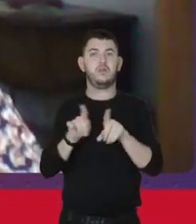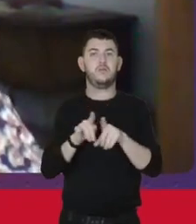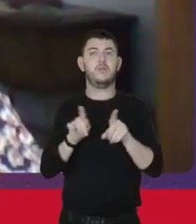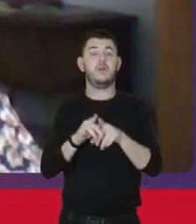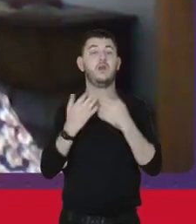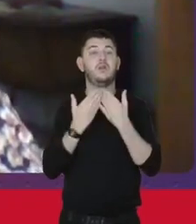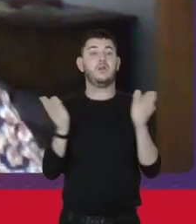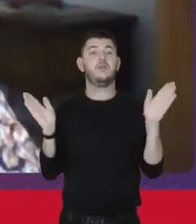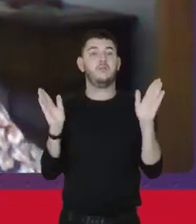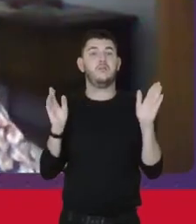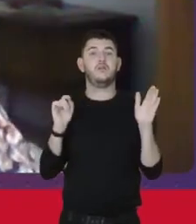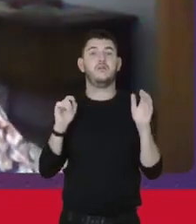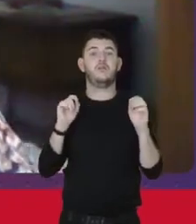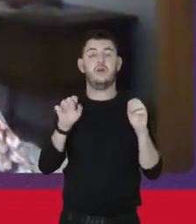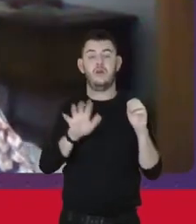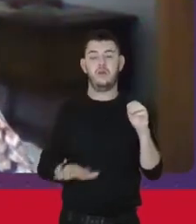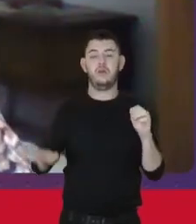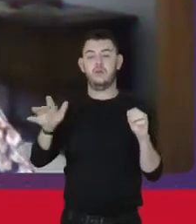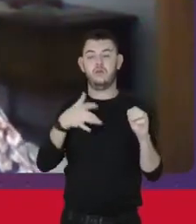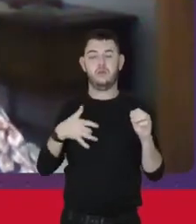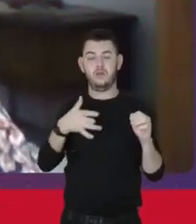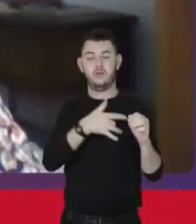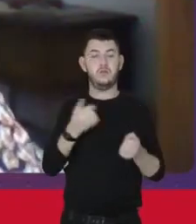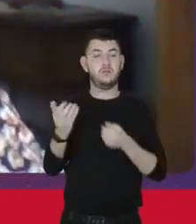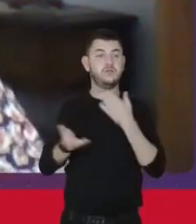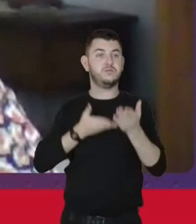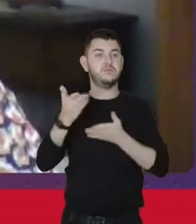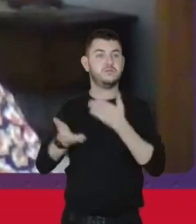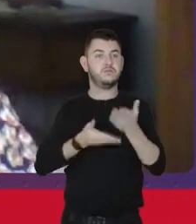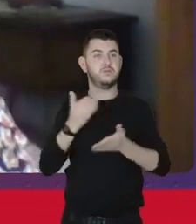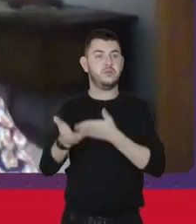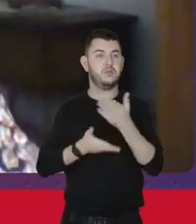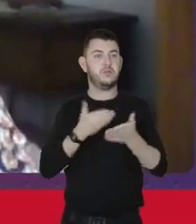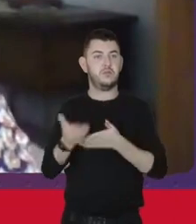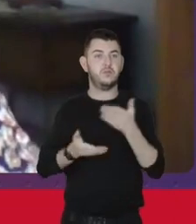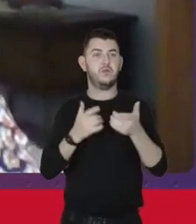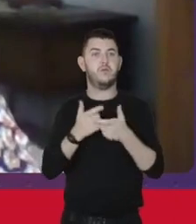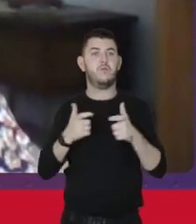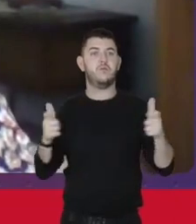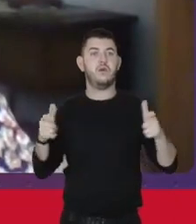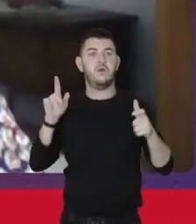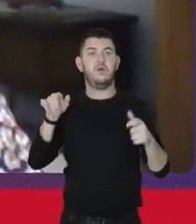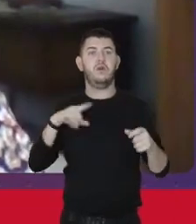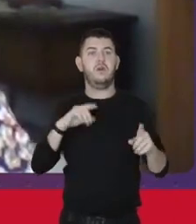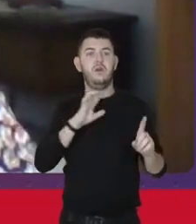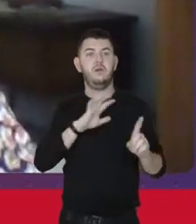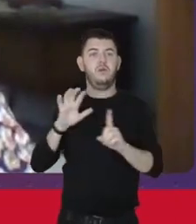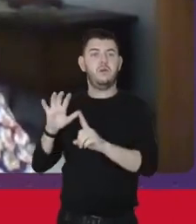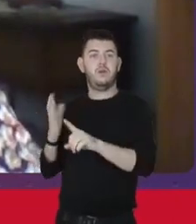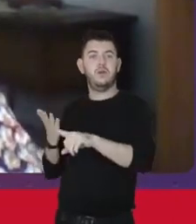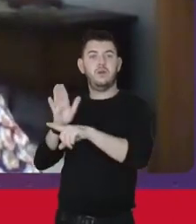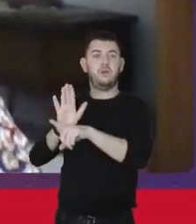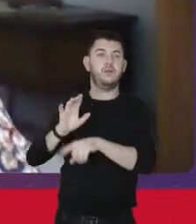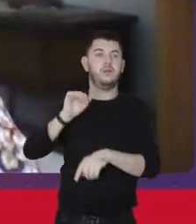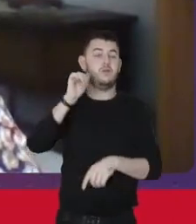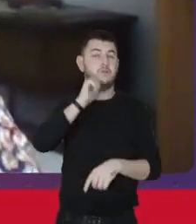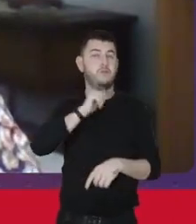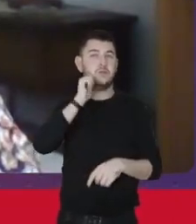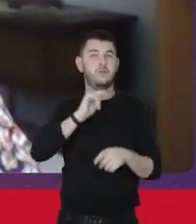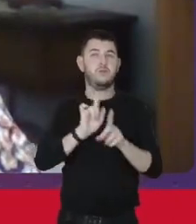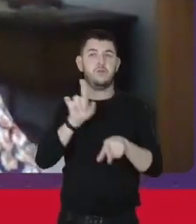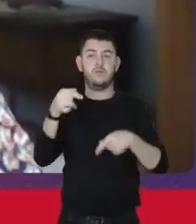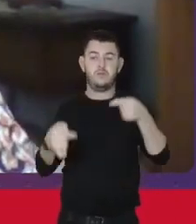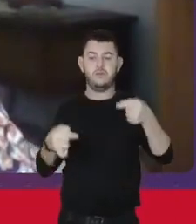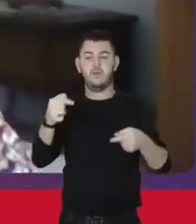de atendimento à área de saúde, com impacto muito importante sobre as mulheres, o debate sobre a